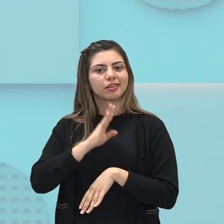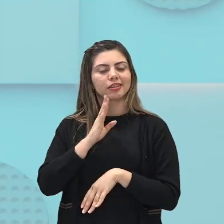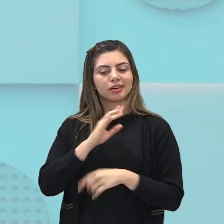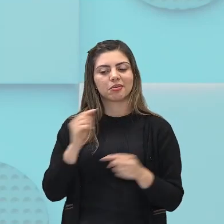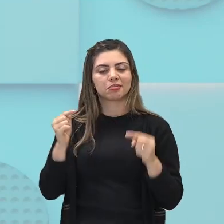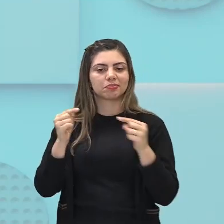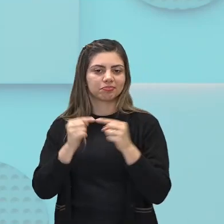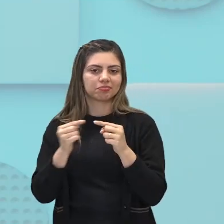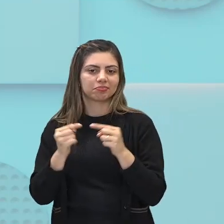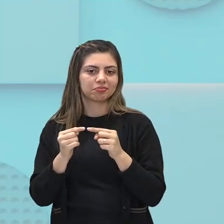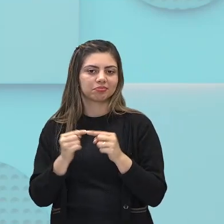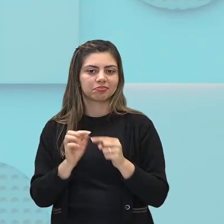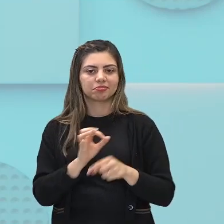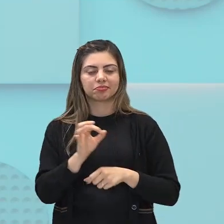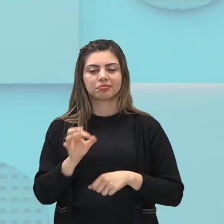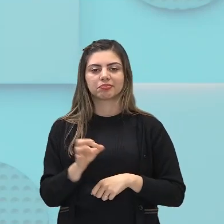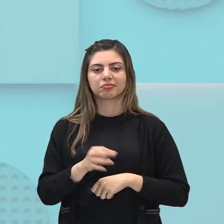bastante